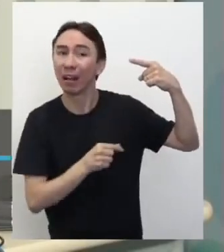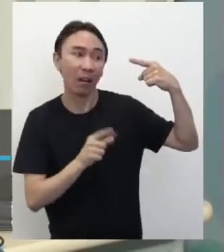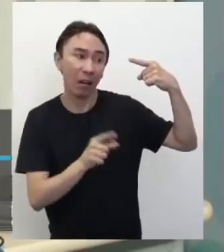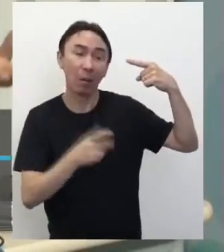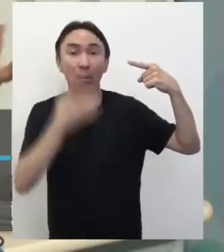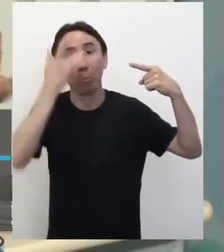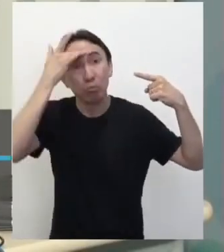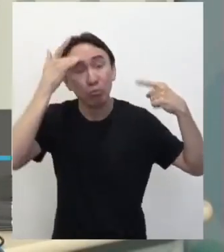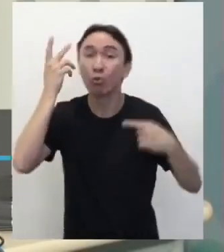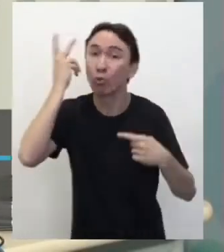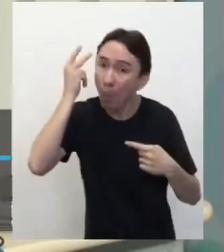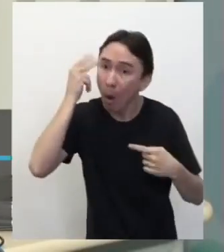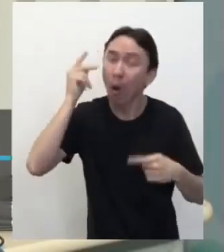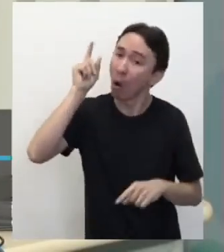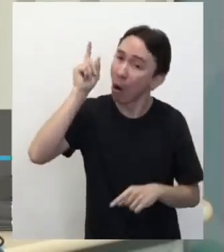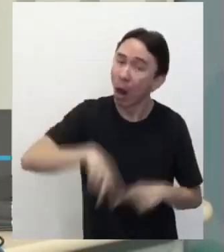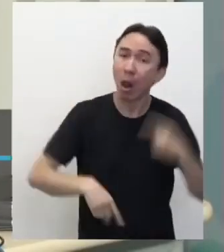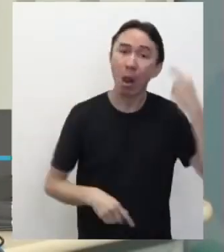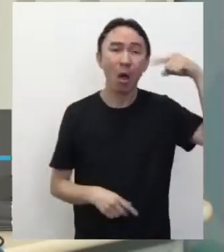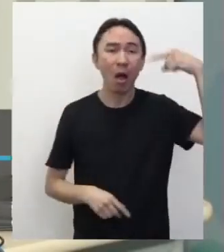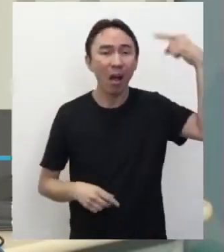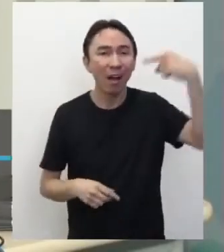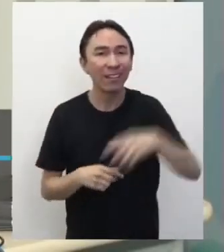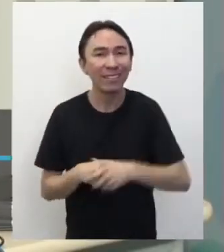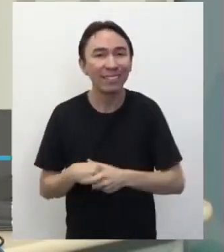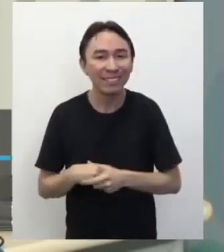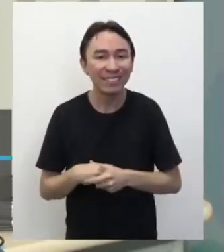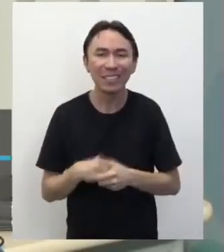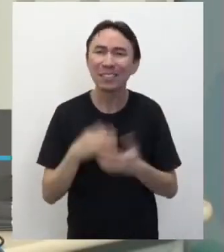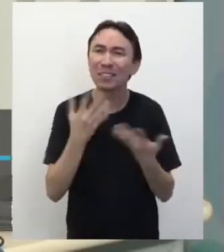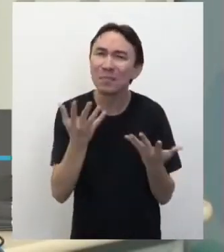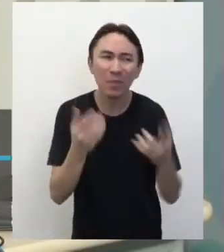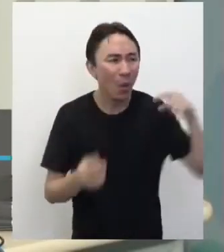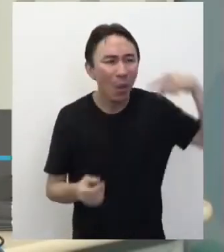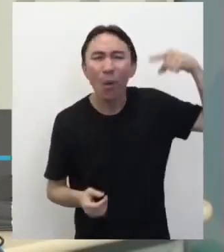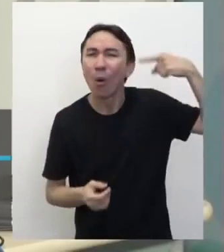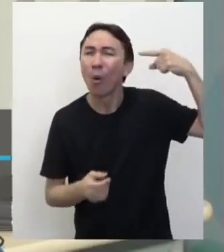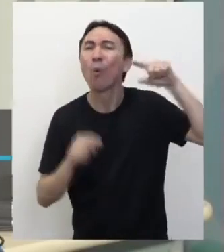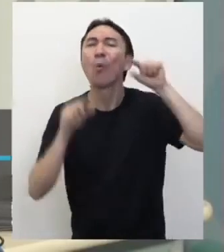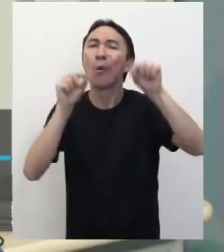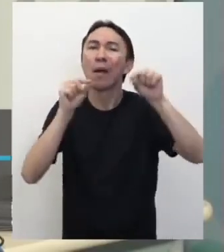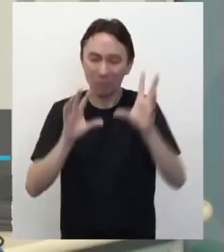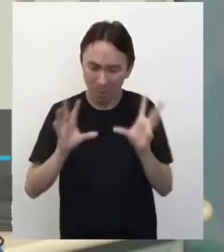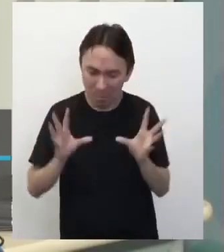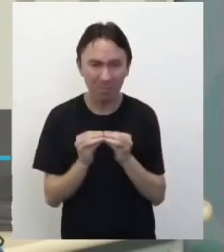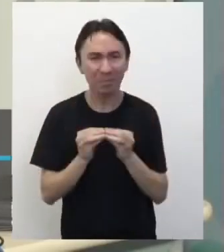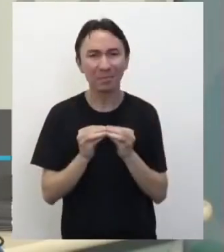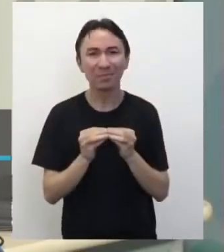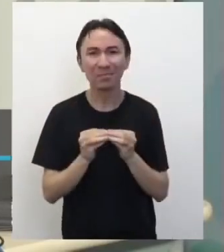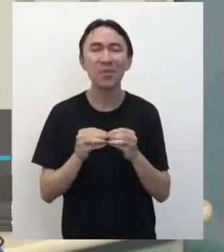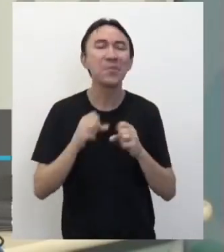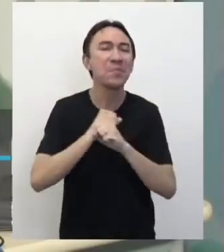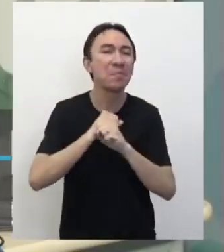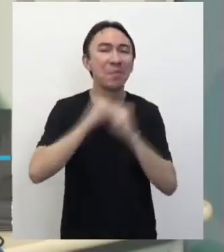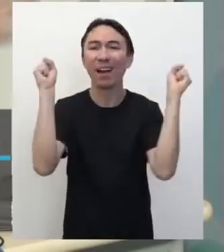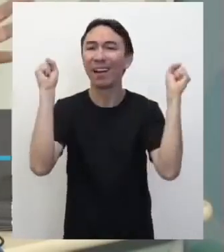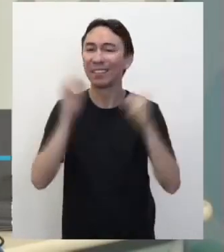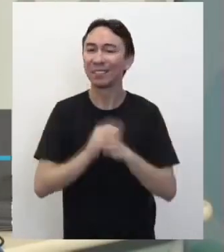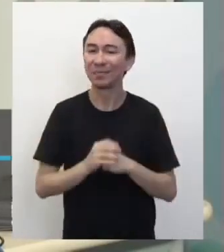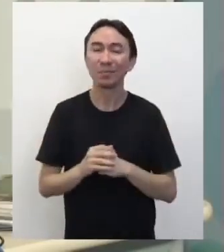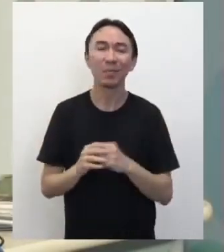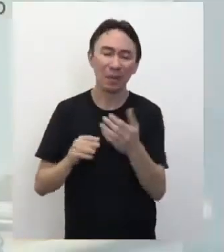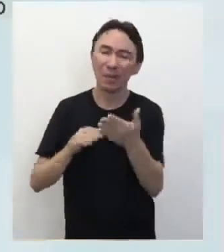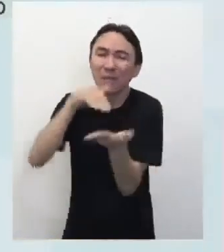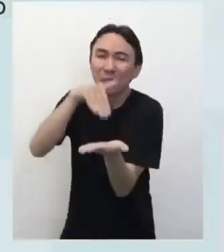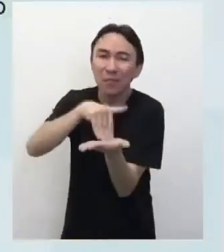pode, a gente tem tantas expressões, como é que a gente vai sintetizar o que é louco em uma coisa? Tá bom? E aí no final eu ia perguntar se o texto que